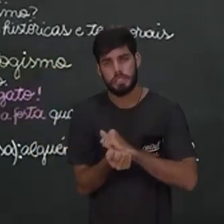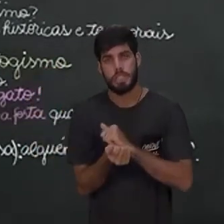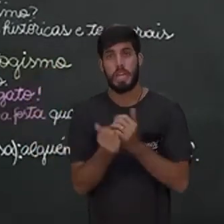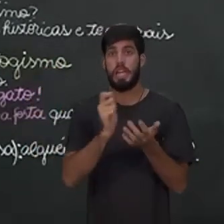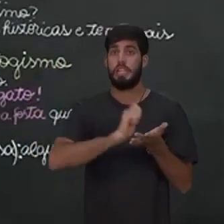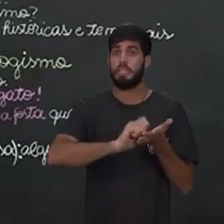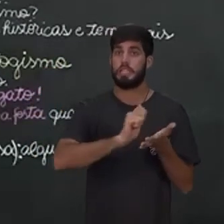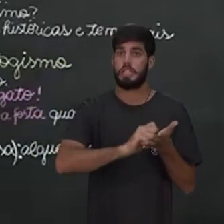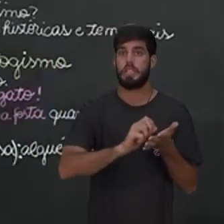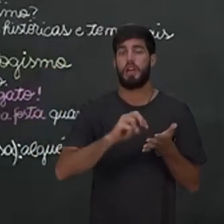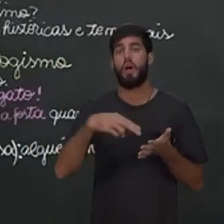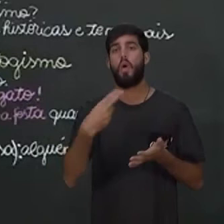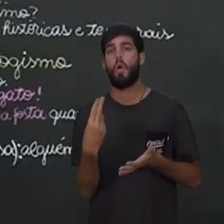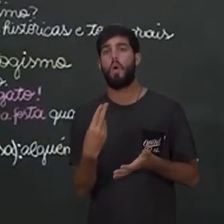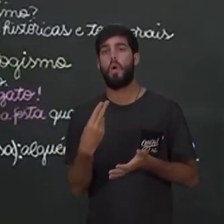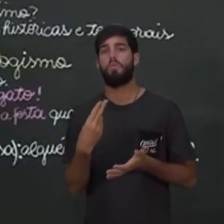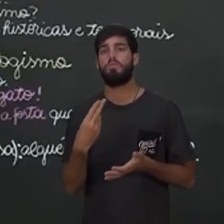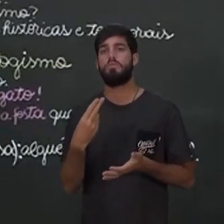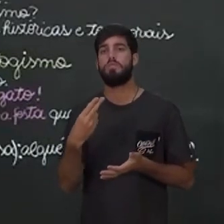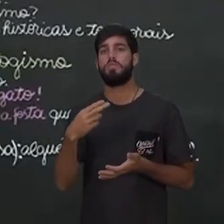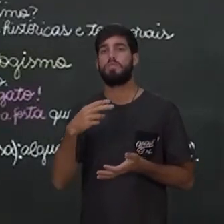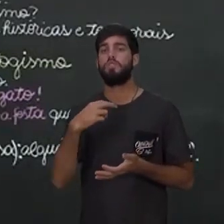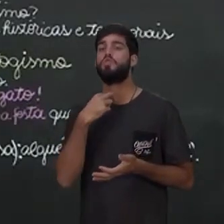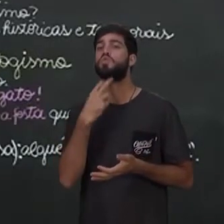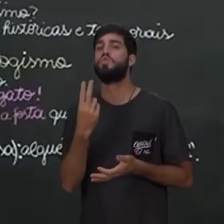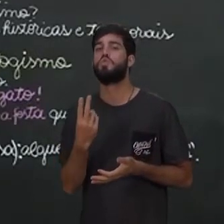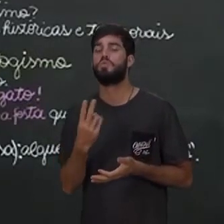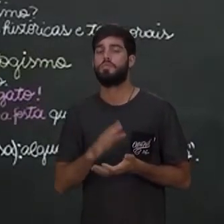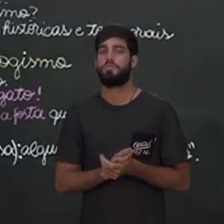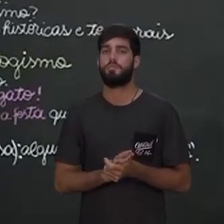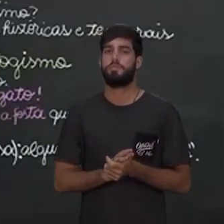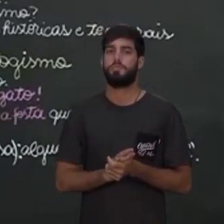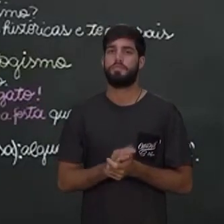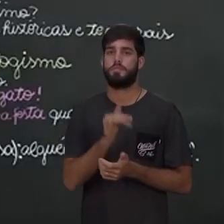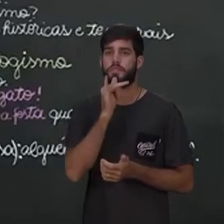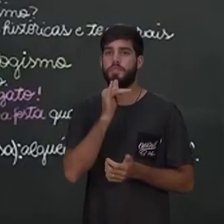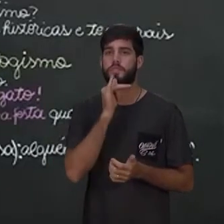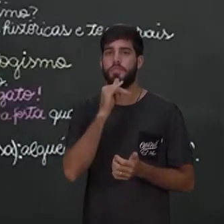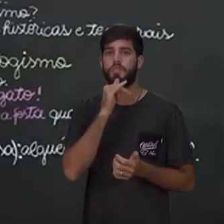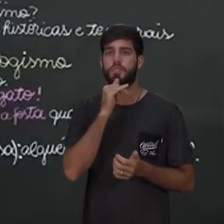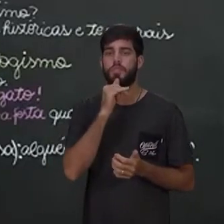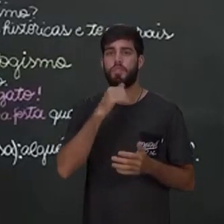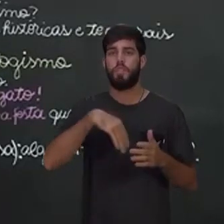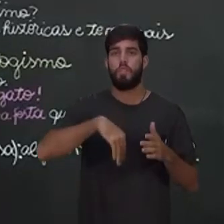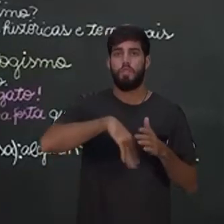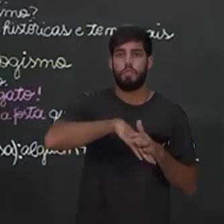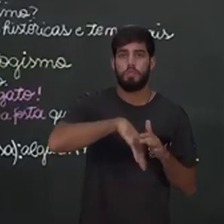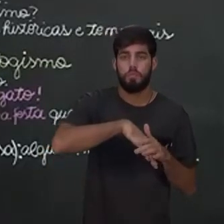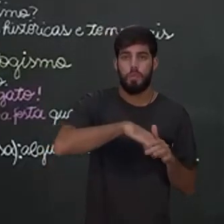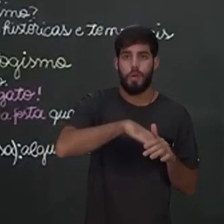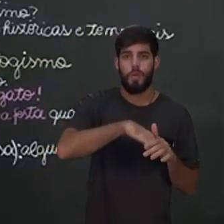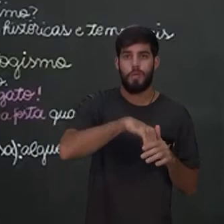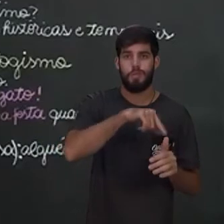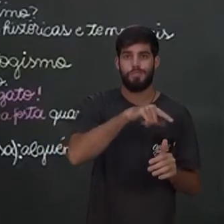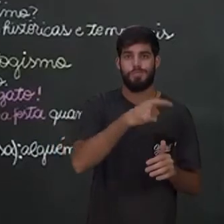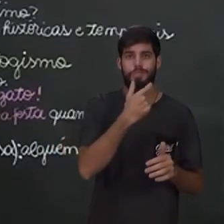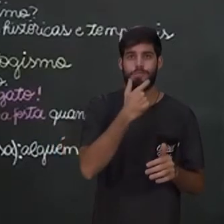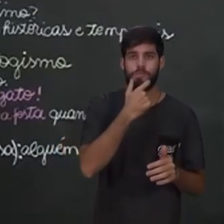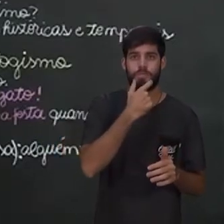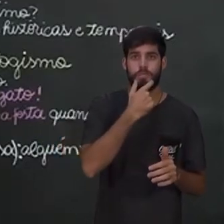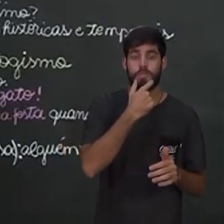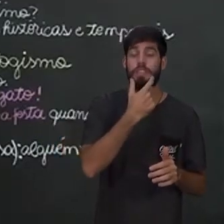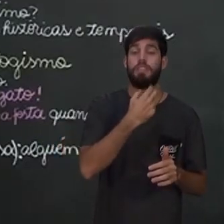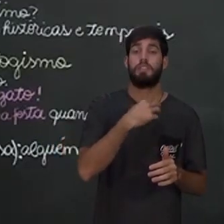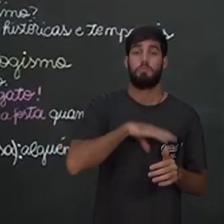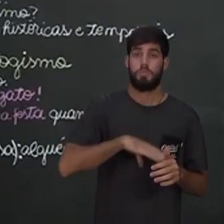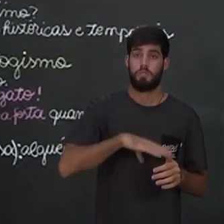vista fonético. Então, por exemplo, a palavra futebol em português vem da palavra football em inglês. Houve